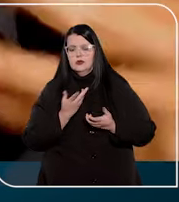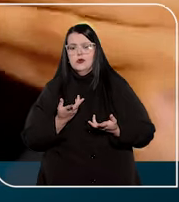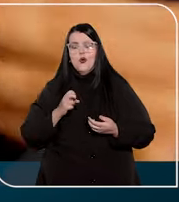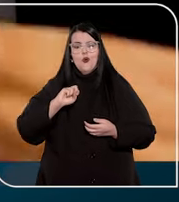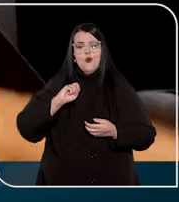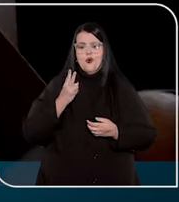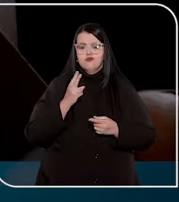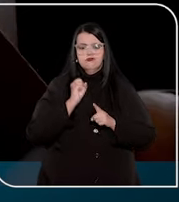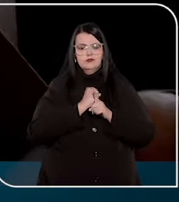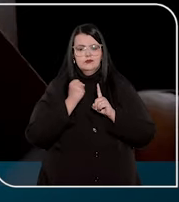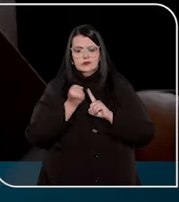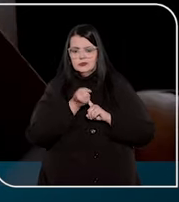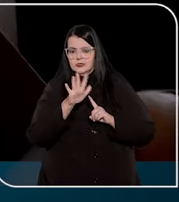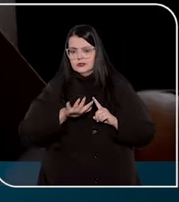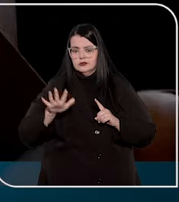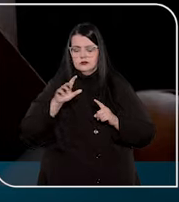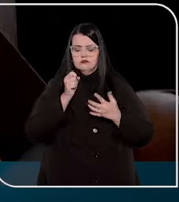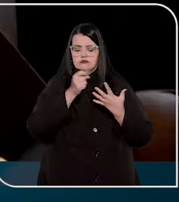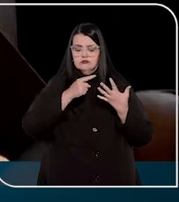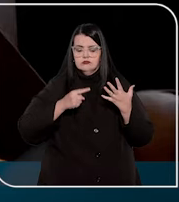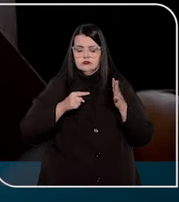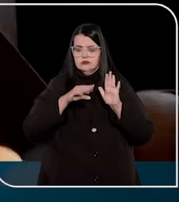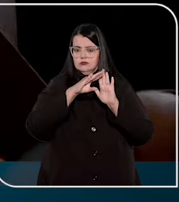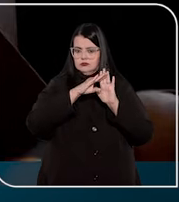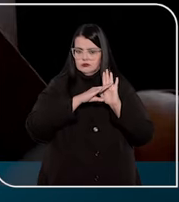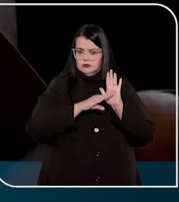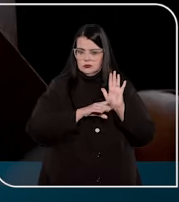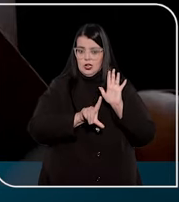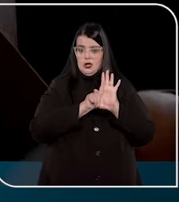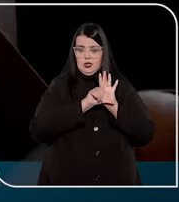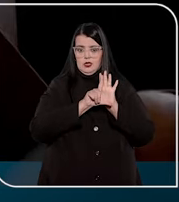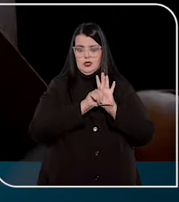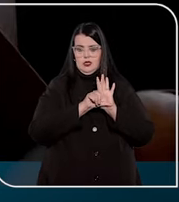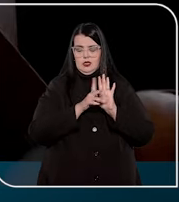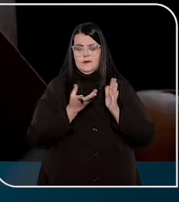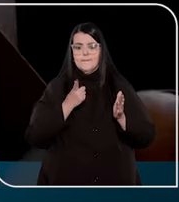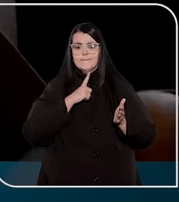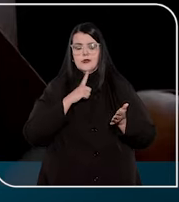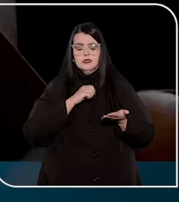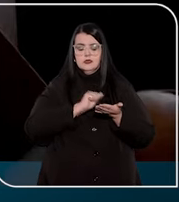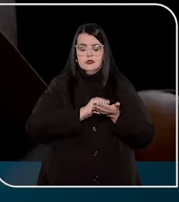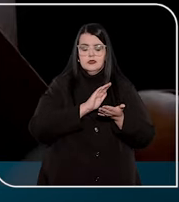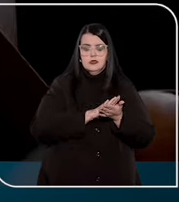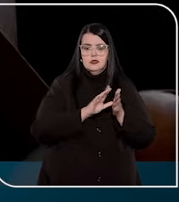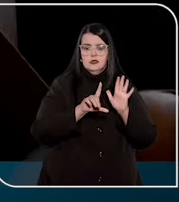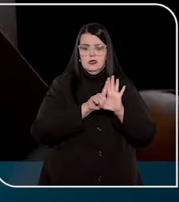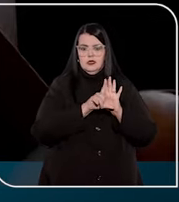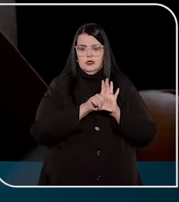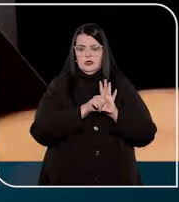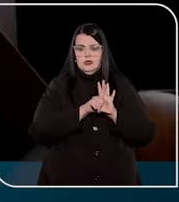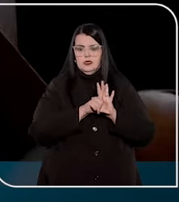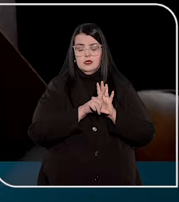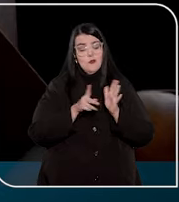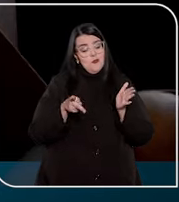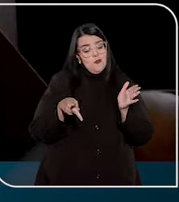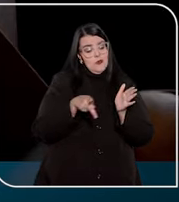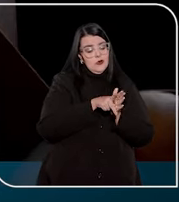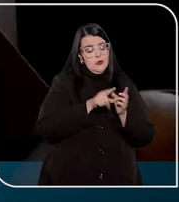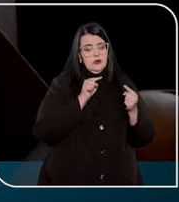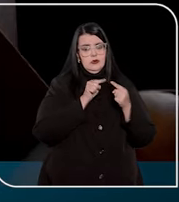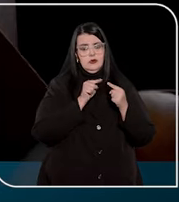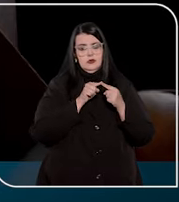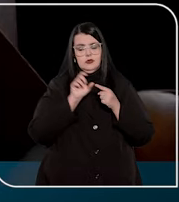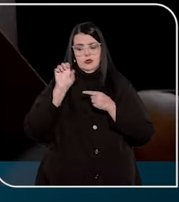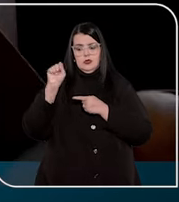social. São critérios definidos na lei, mas mais do que o que está escrito na lei, cada vez mais o Supremo Tribunal Federal